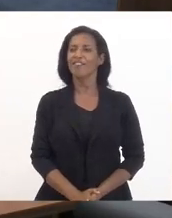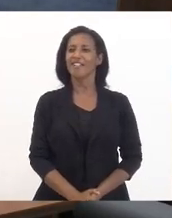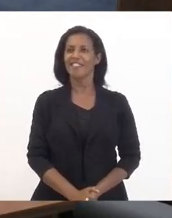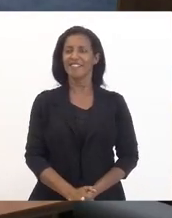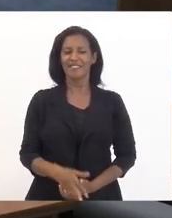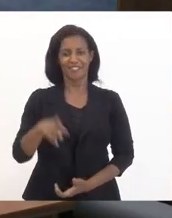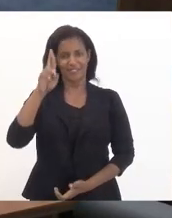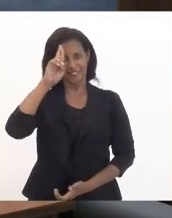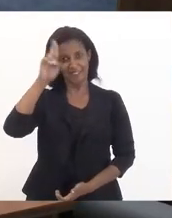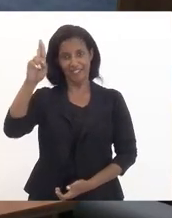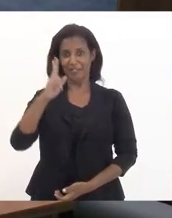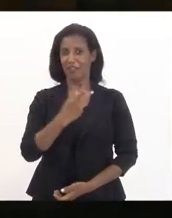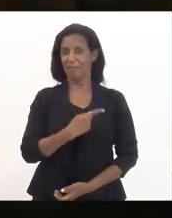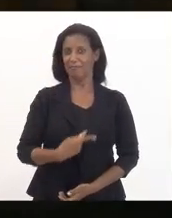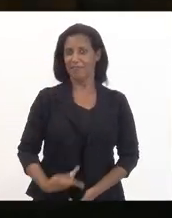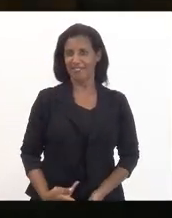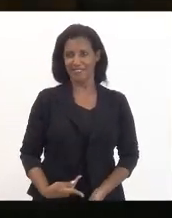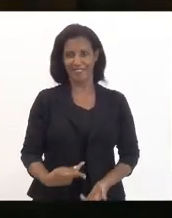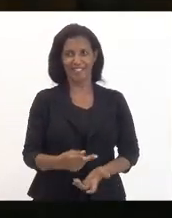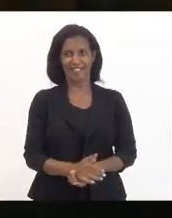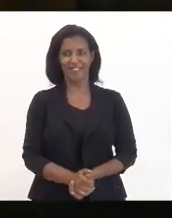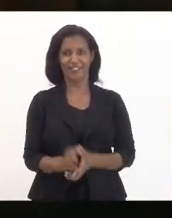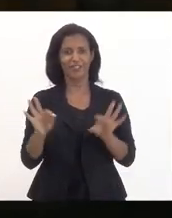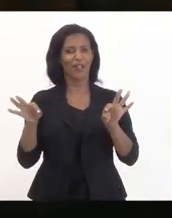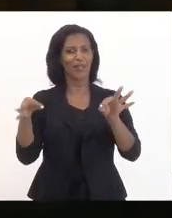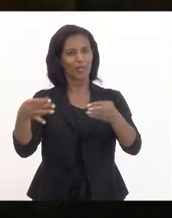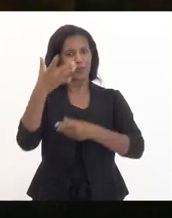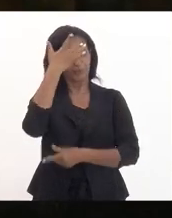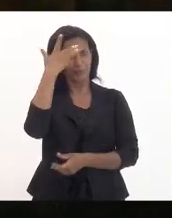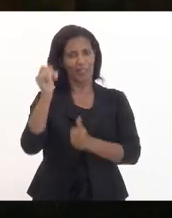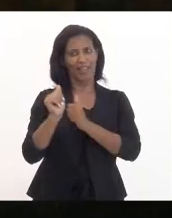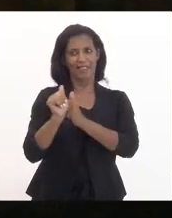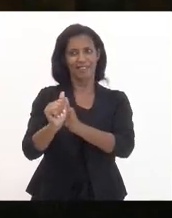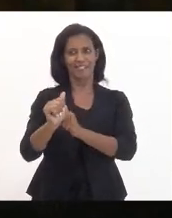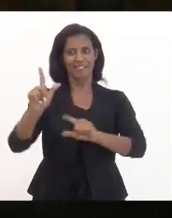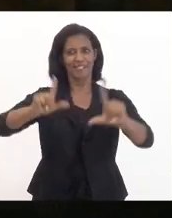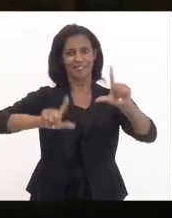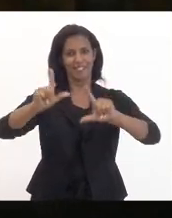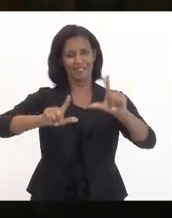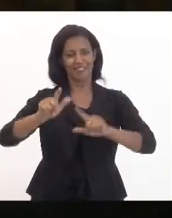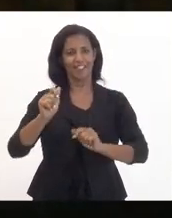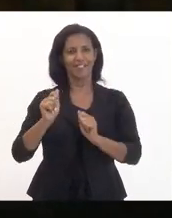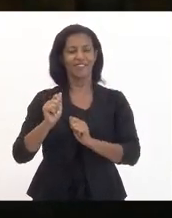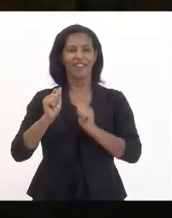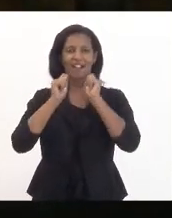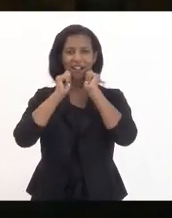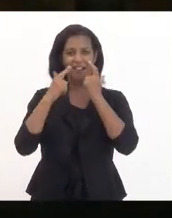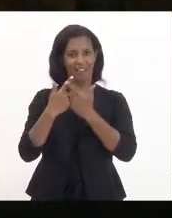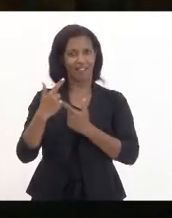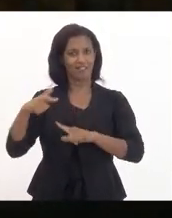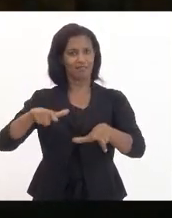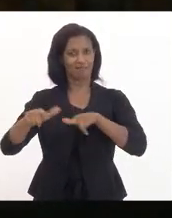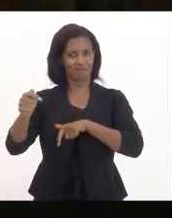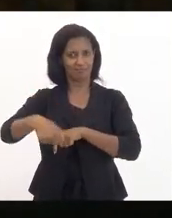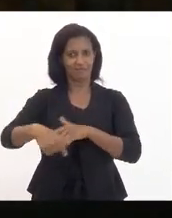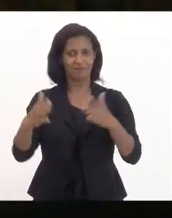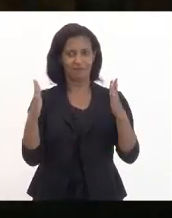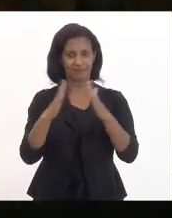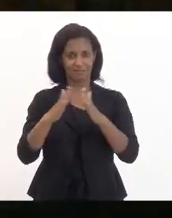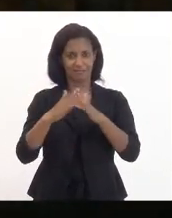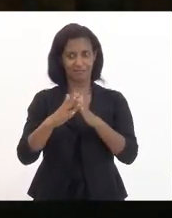Senhora presidente, a todos aqueles que nos acompanham pela TV Alerj, todos os servidores dessa casa,